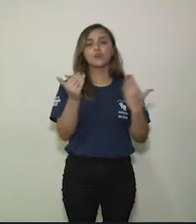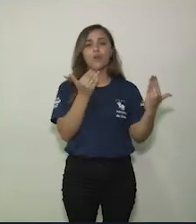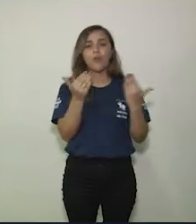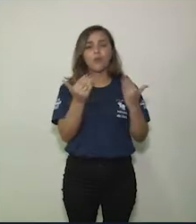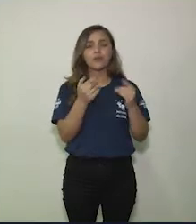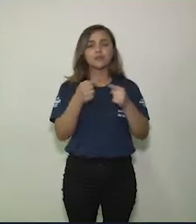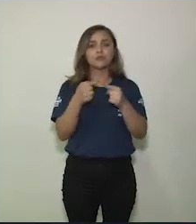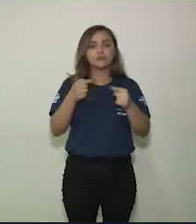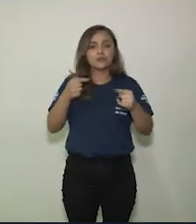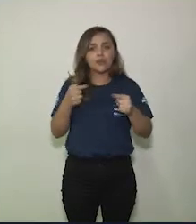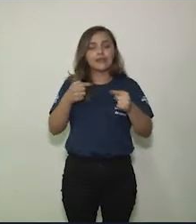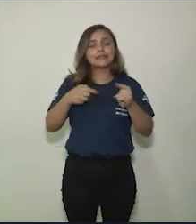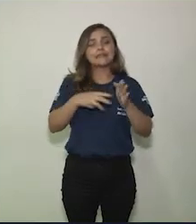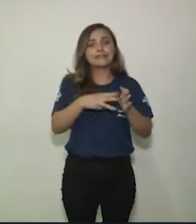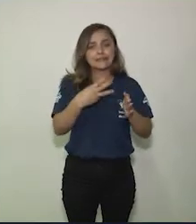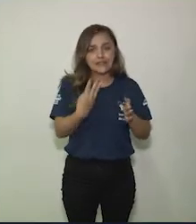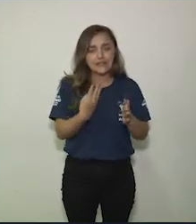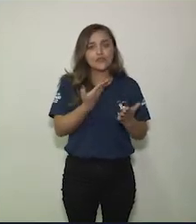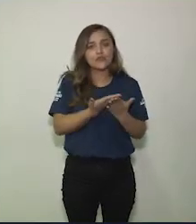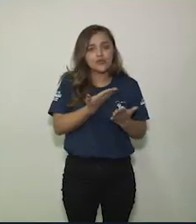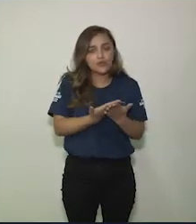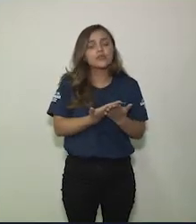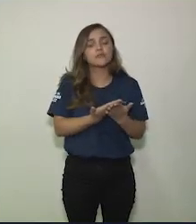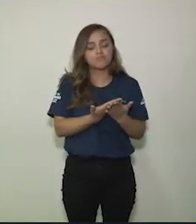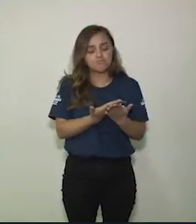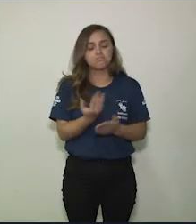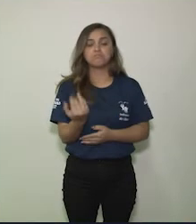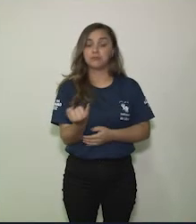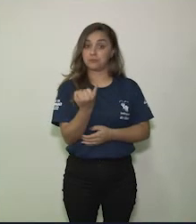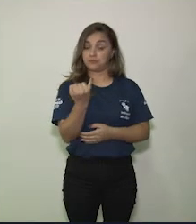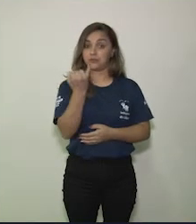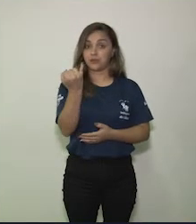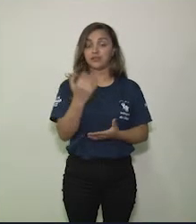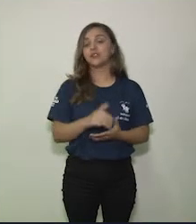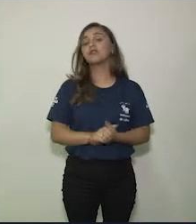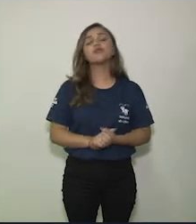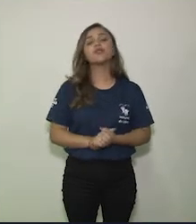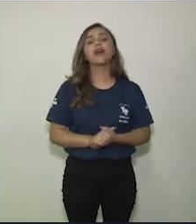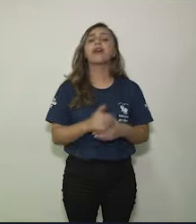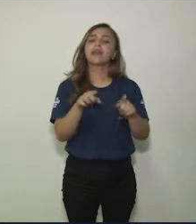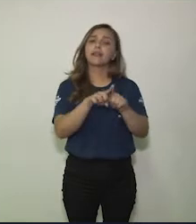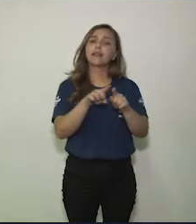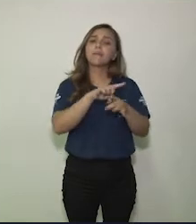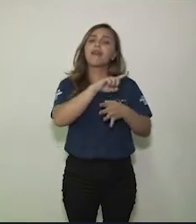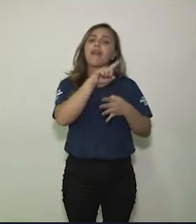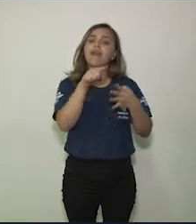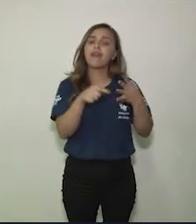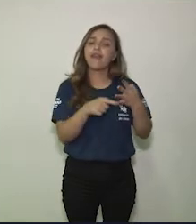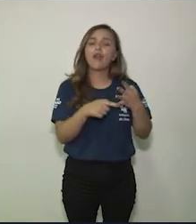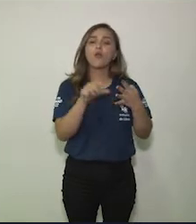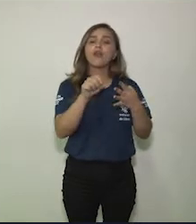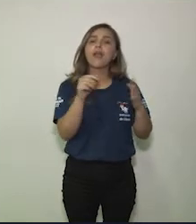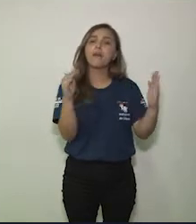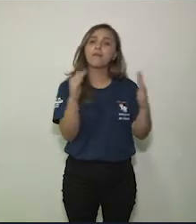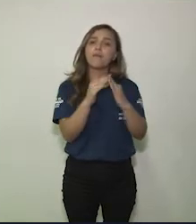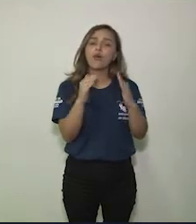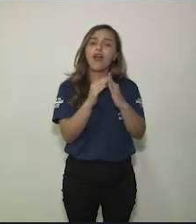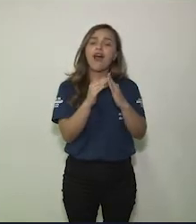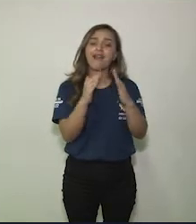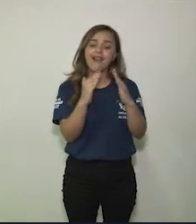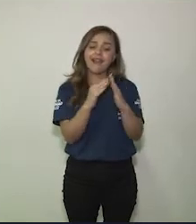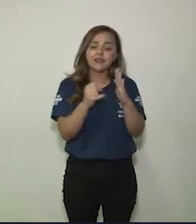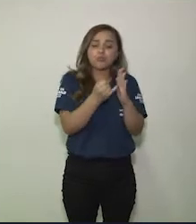com a fase 3 do estudo, isso é muito importante. E morar no mesmo domicílio